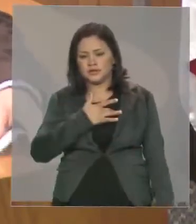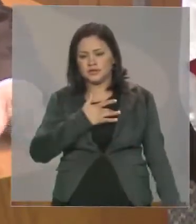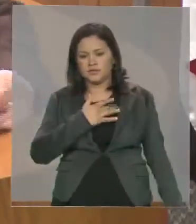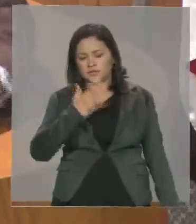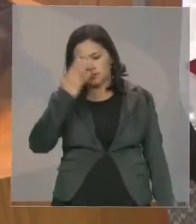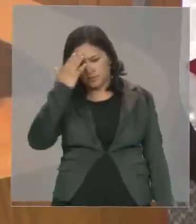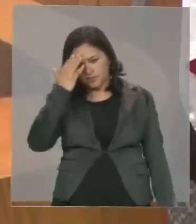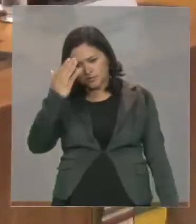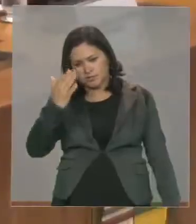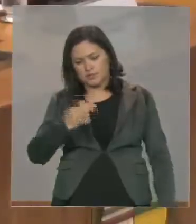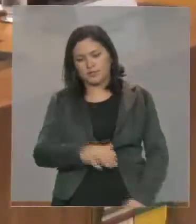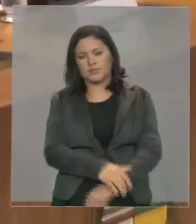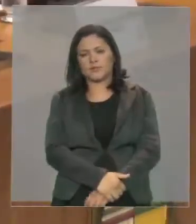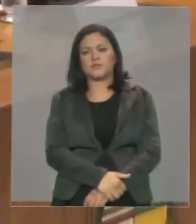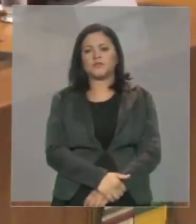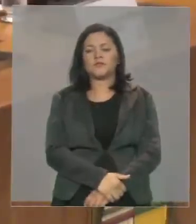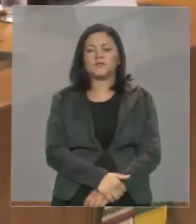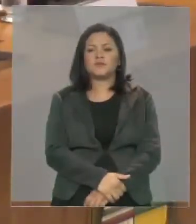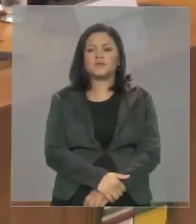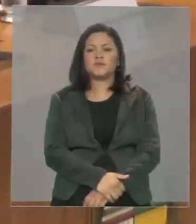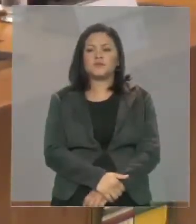esclarecer.